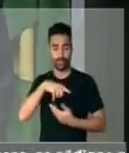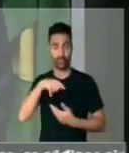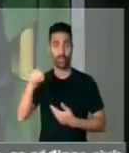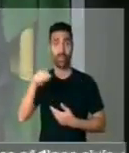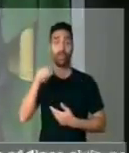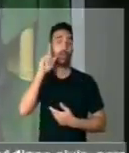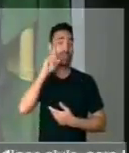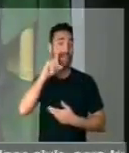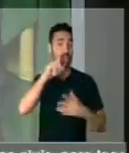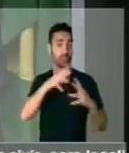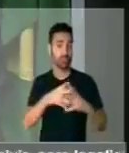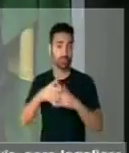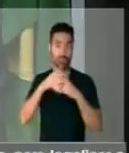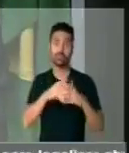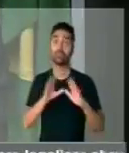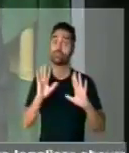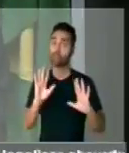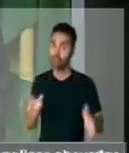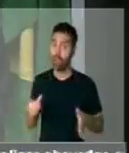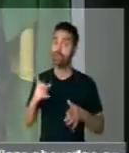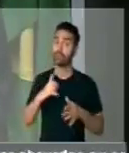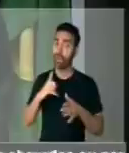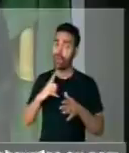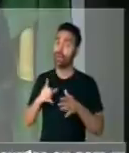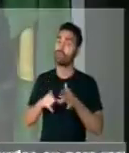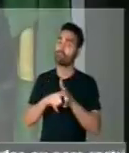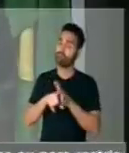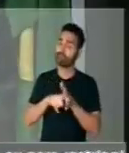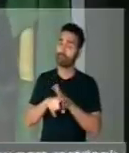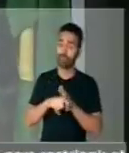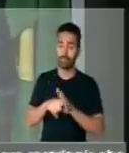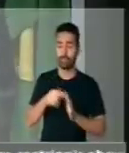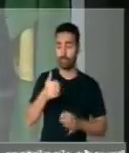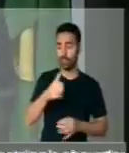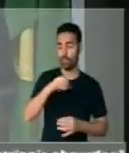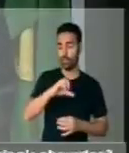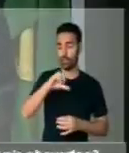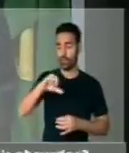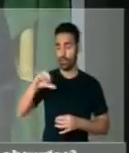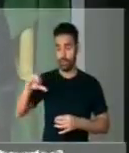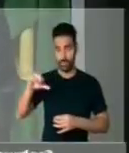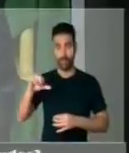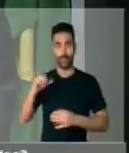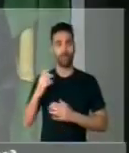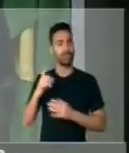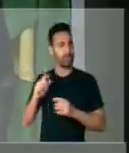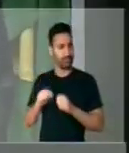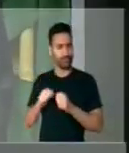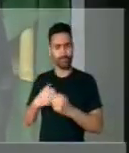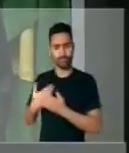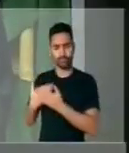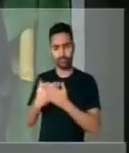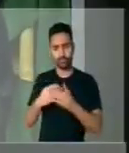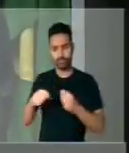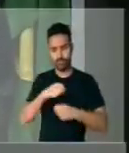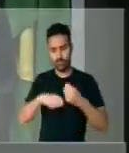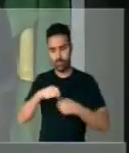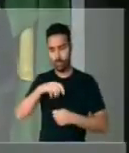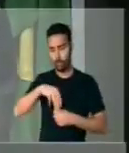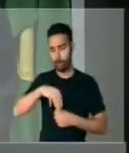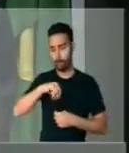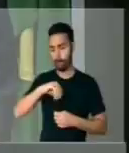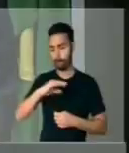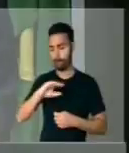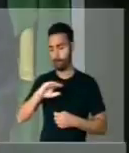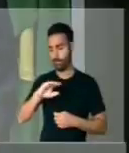impactos vêm sendo observados diuturnamente. Em 1999, um estudo da economista Michelle